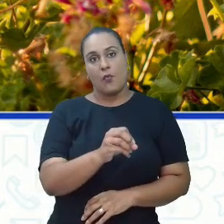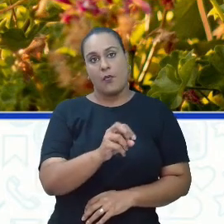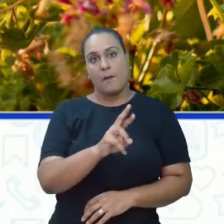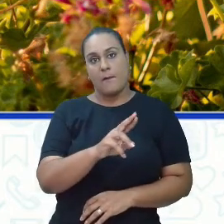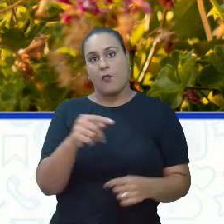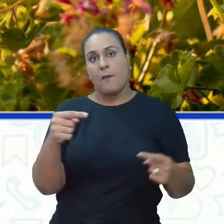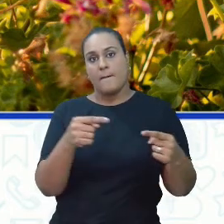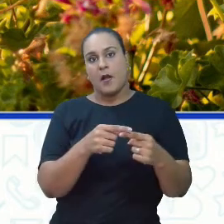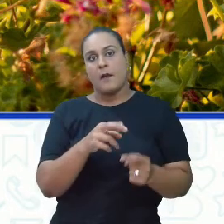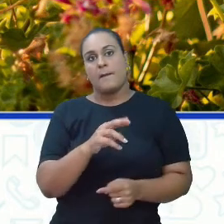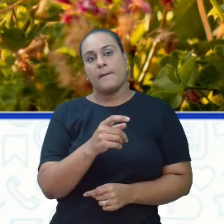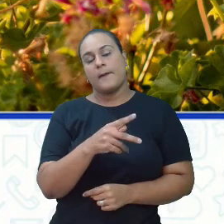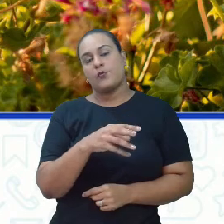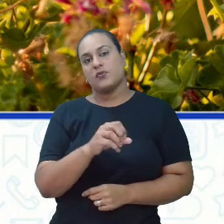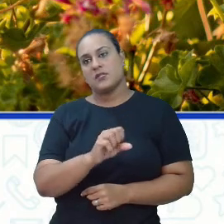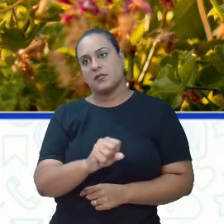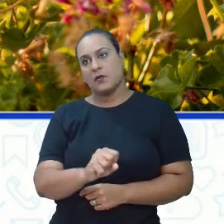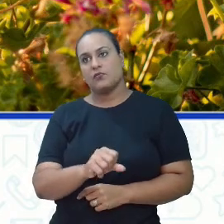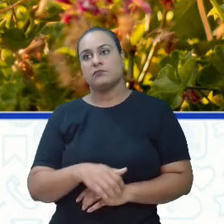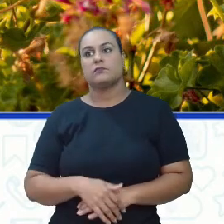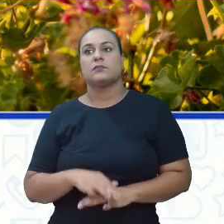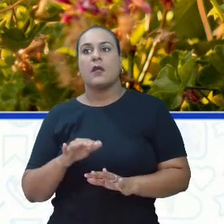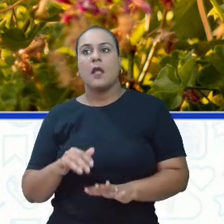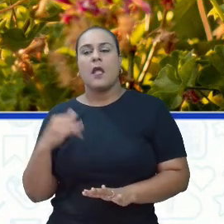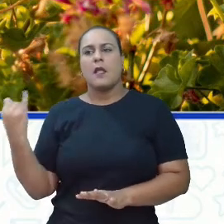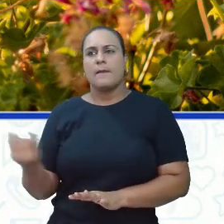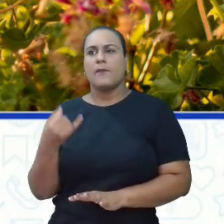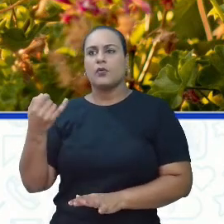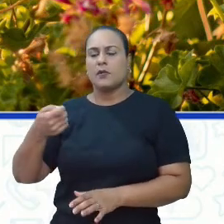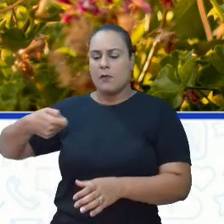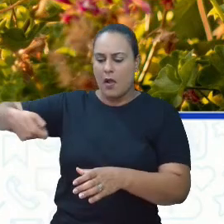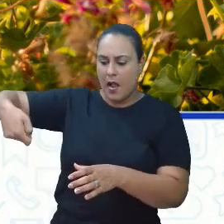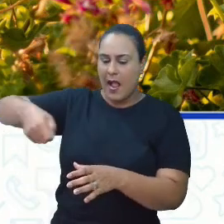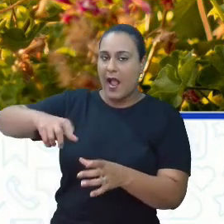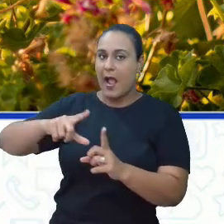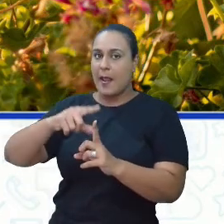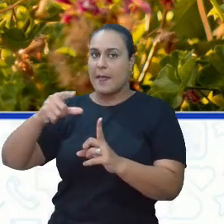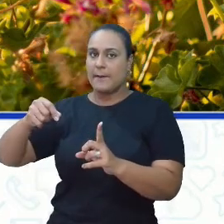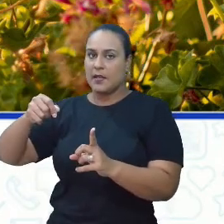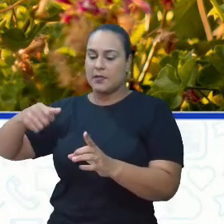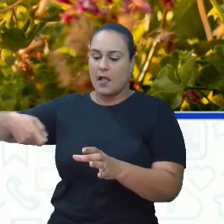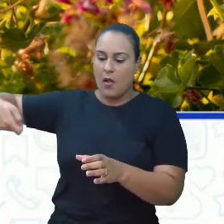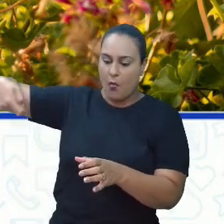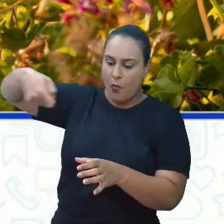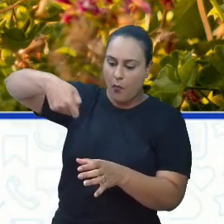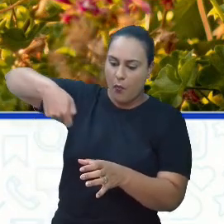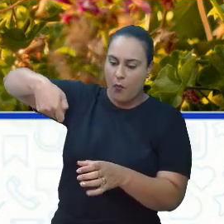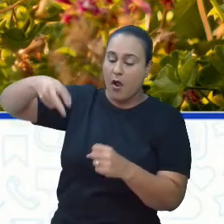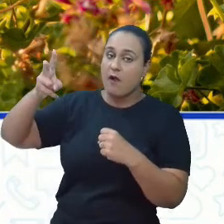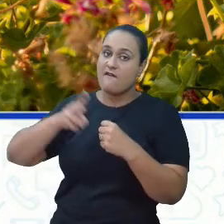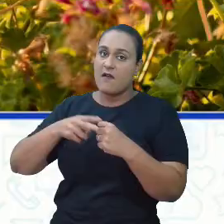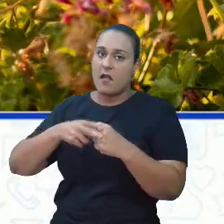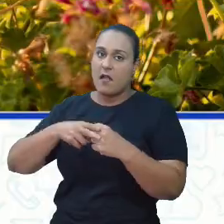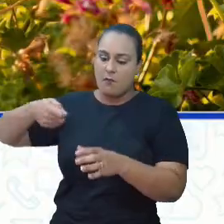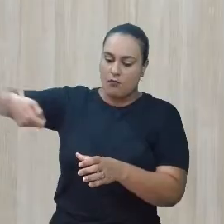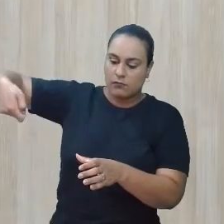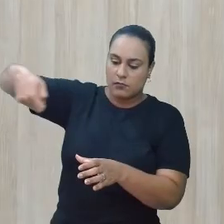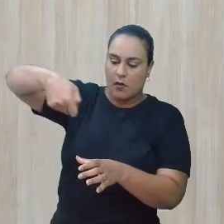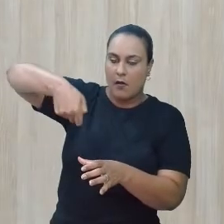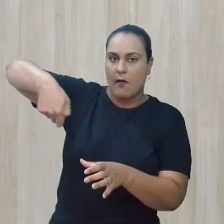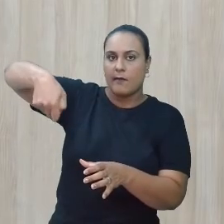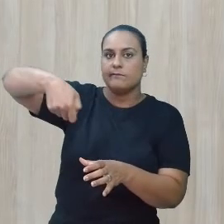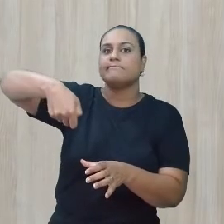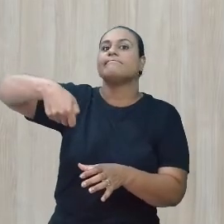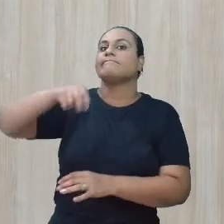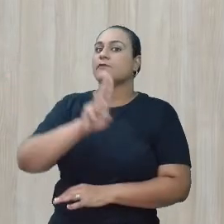quando eu digo assim, ó, é muito importante pôr água nas plantas, eu estou usando o verbo pôr, que tem o sentido de colocar. Então, quando eu usar